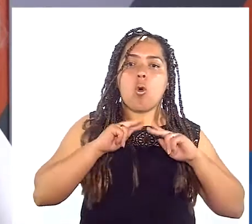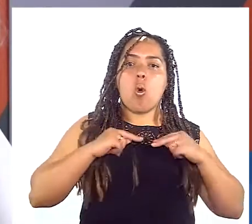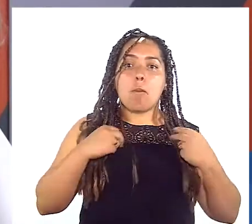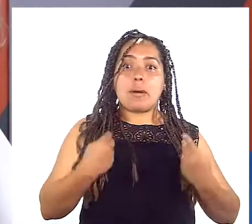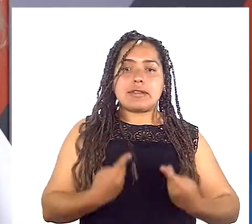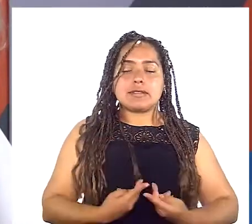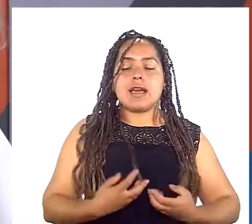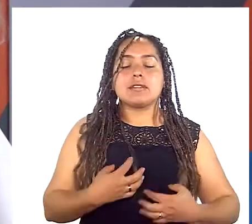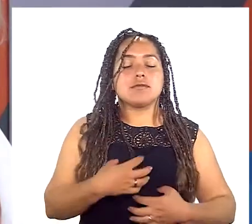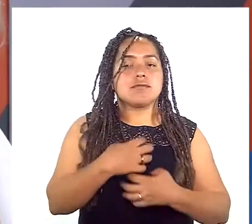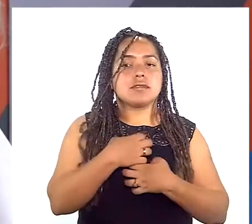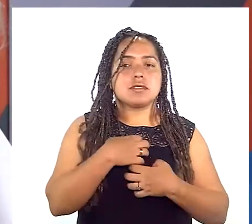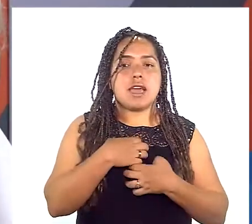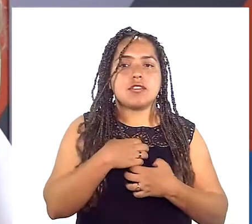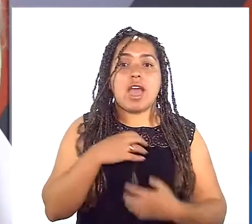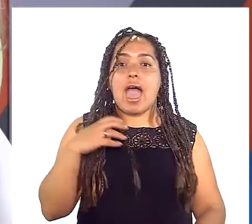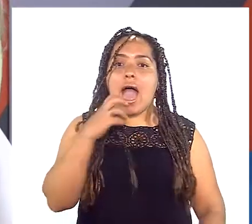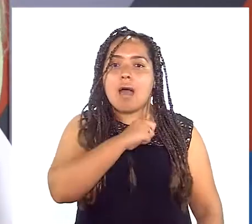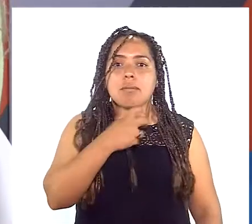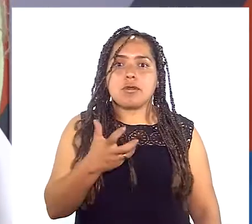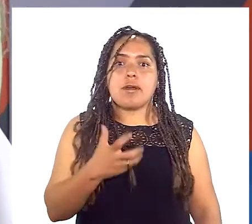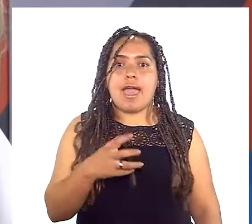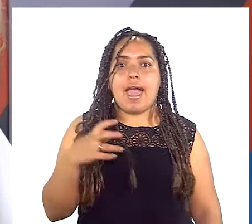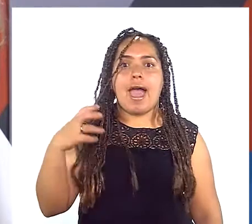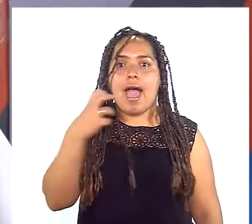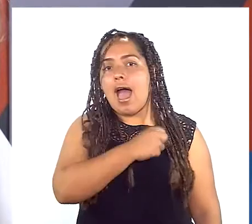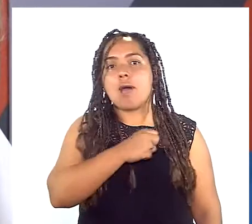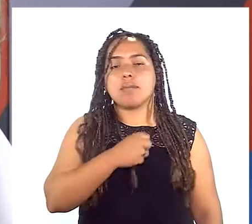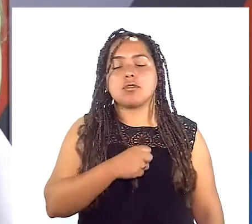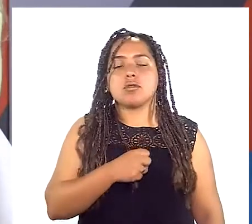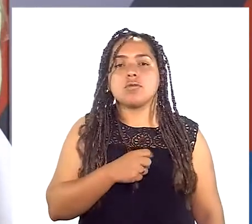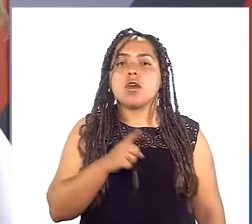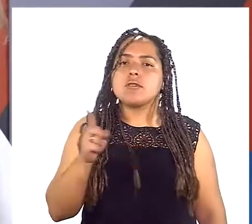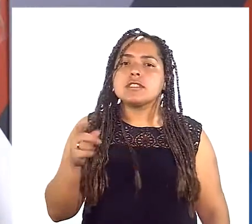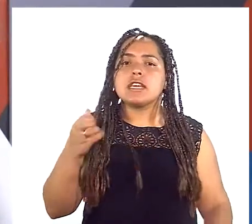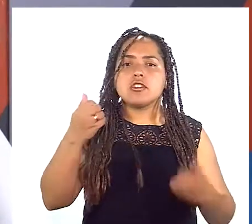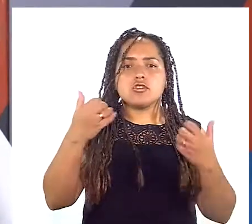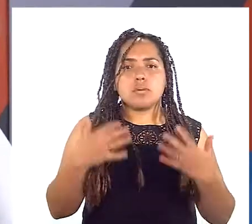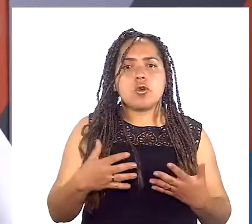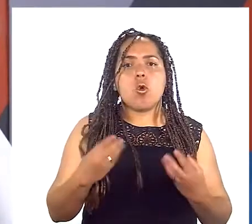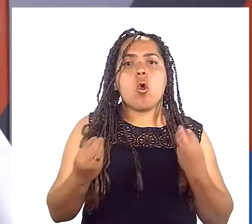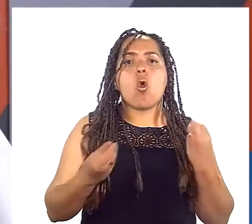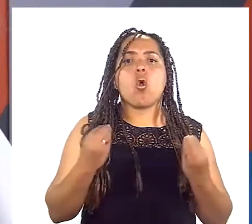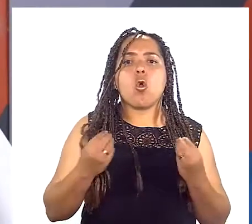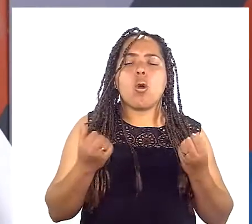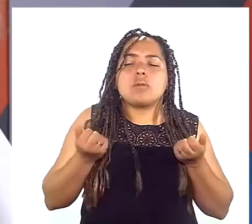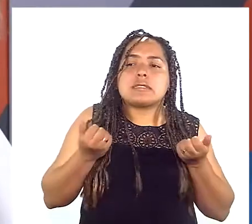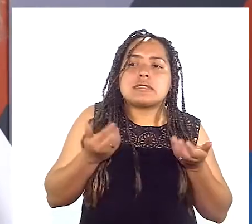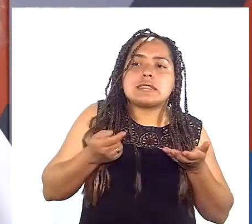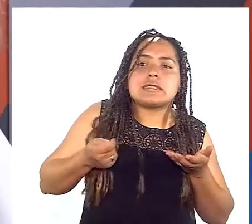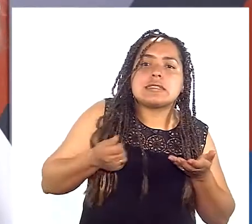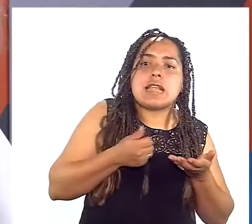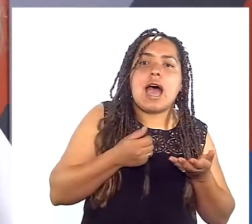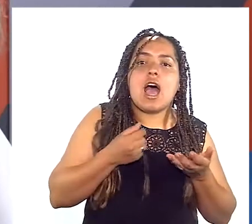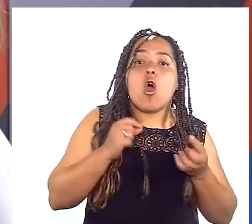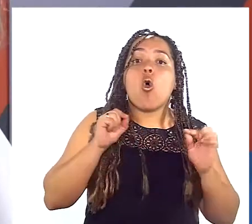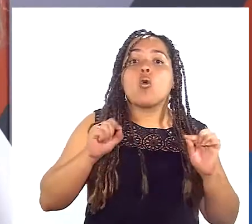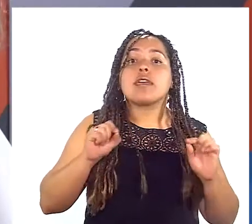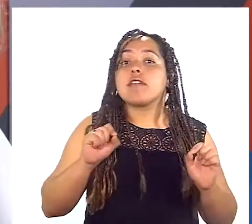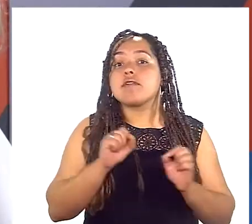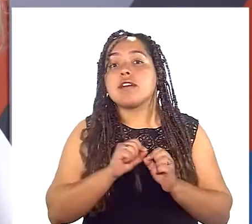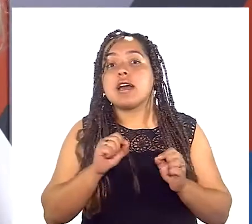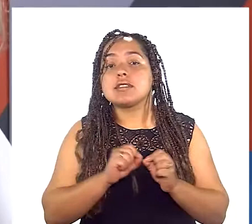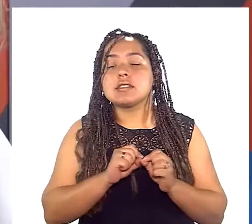da adolescência da humanidade. Imagina agora. A senhora falou aí como fazer, nos dá